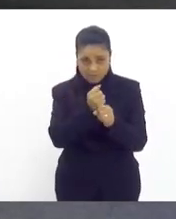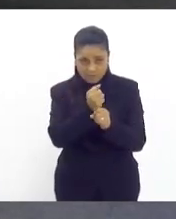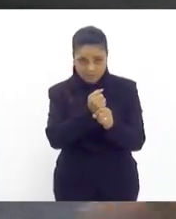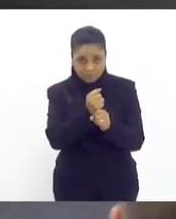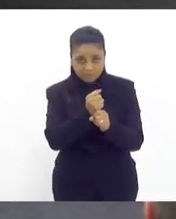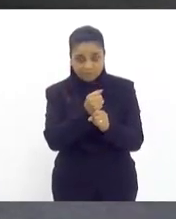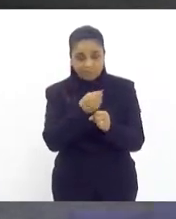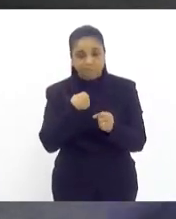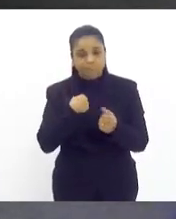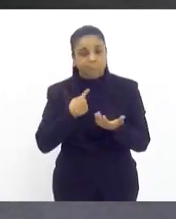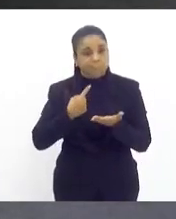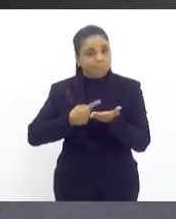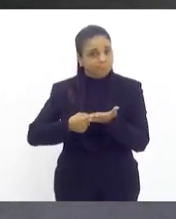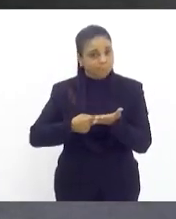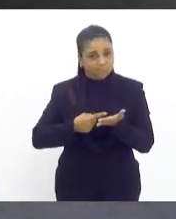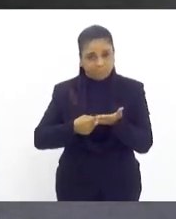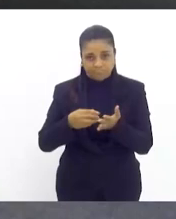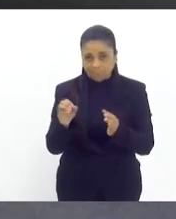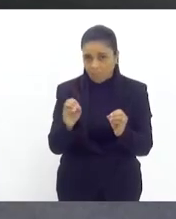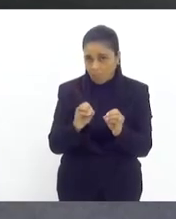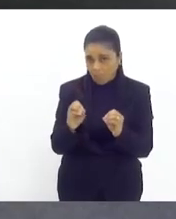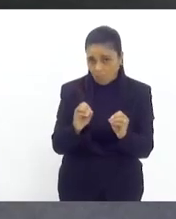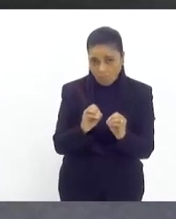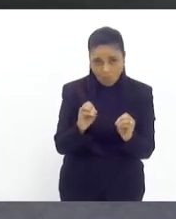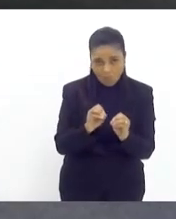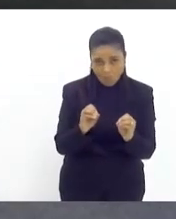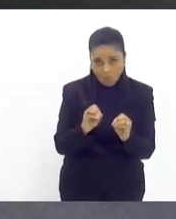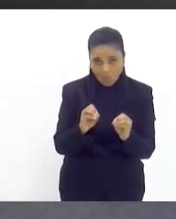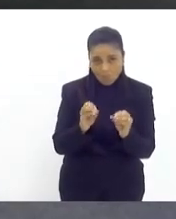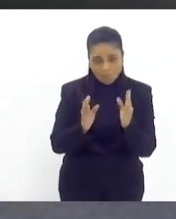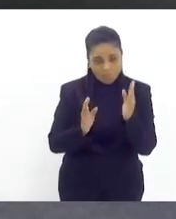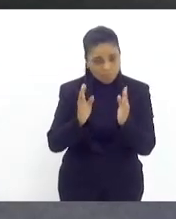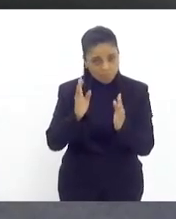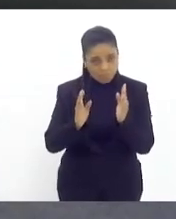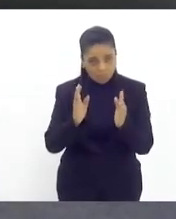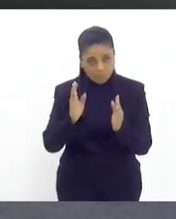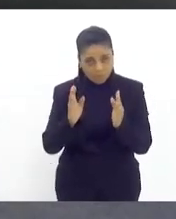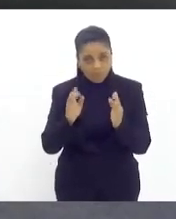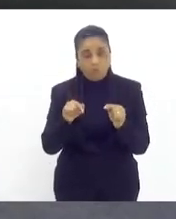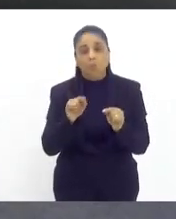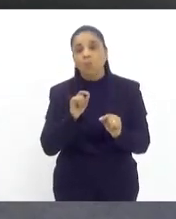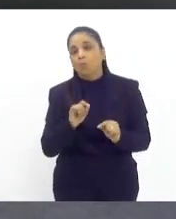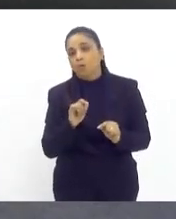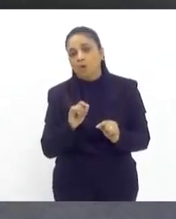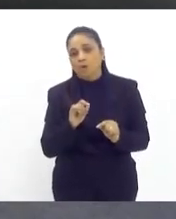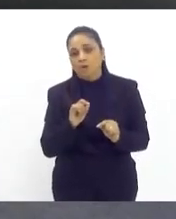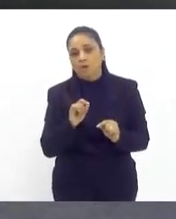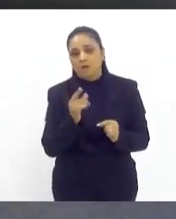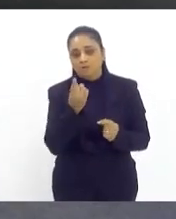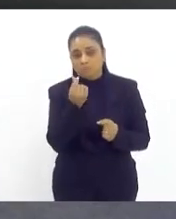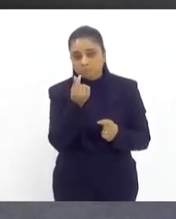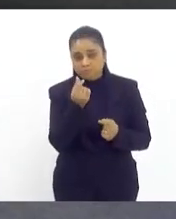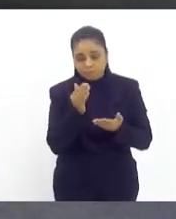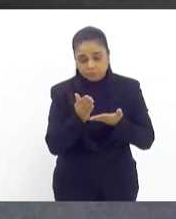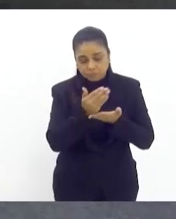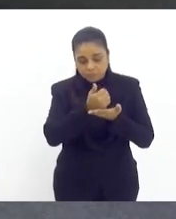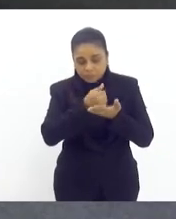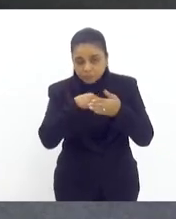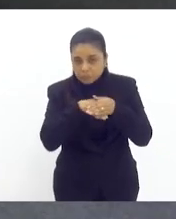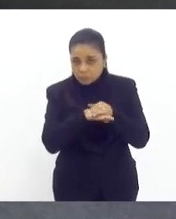cumprida até o momento não foi cumprida que era exatamente a reserva de orçamento